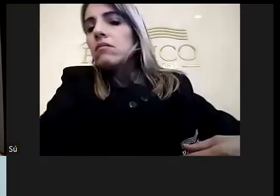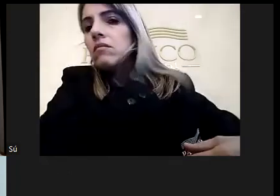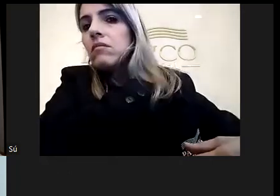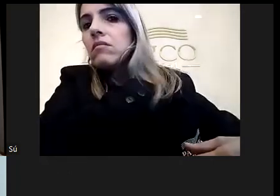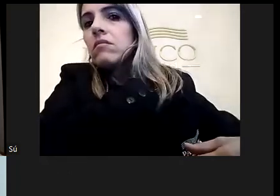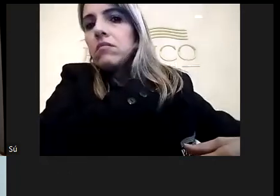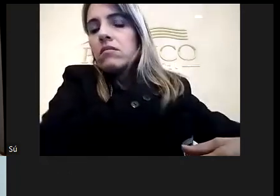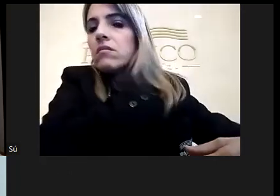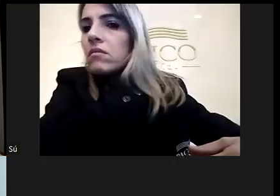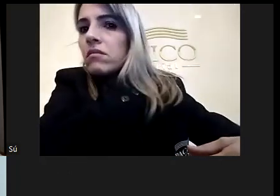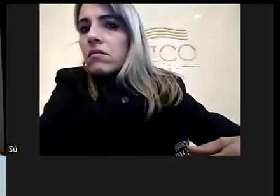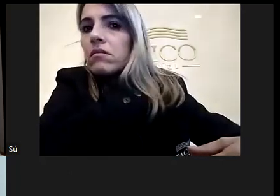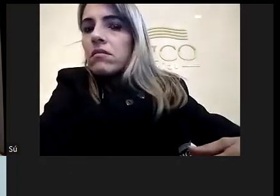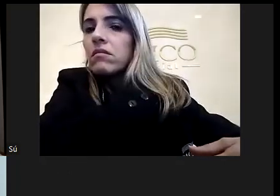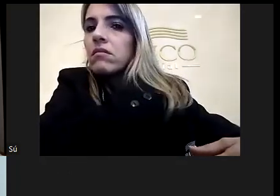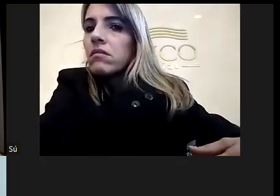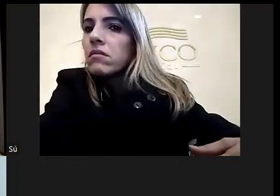tem semelhanças com a mãe dele.